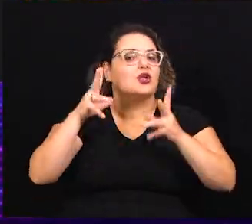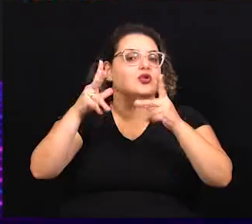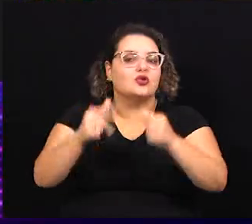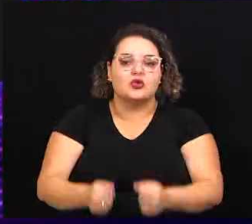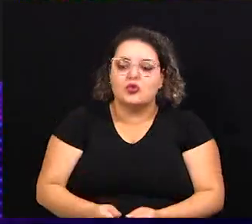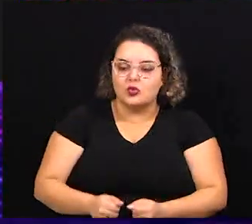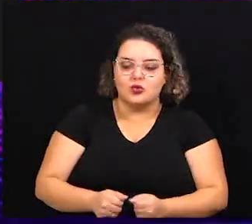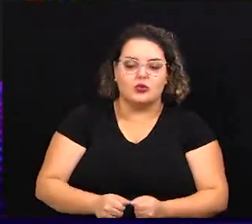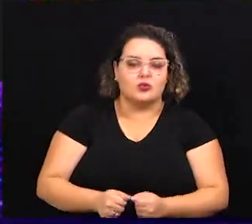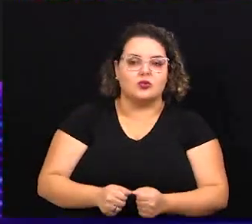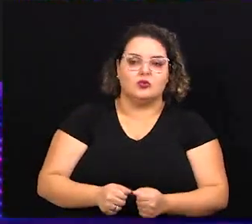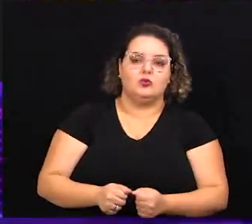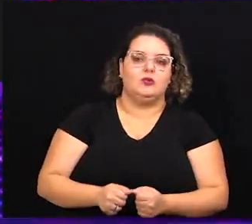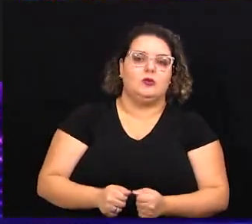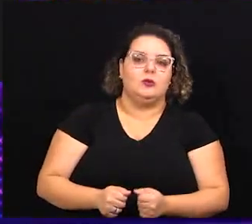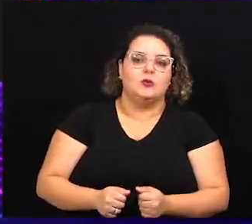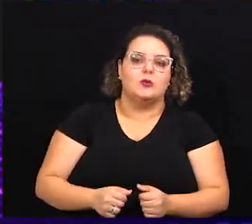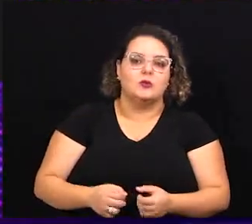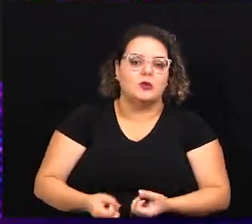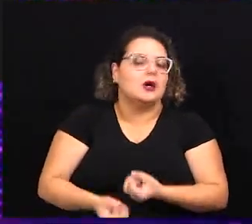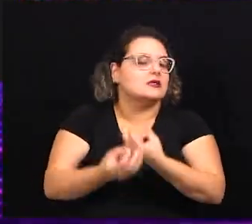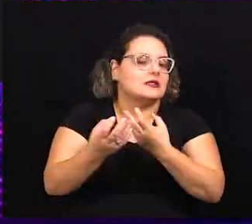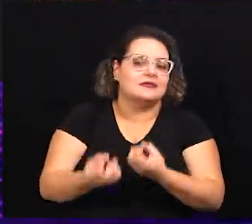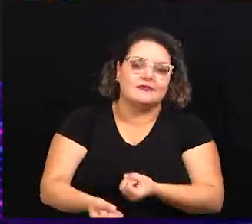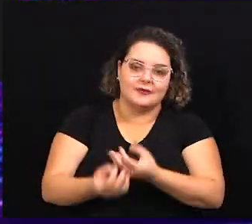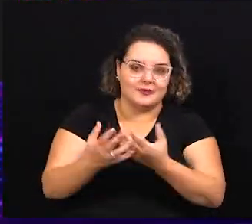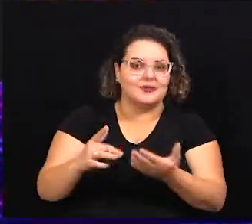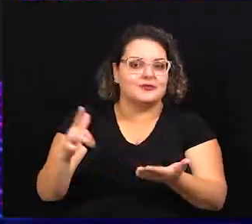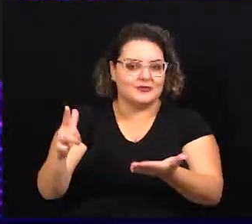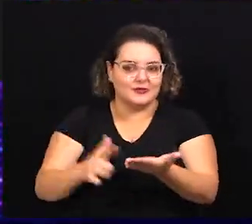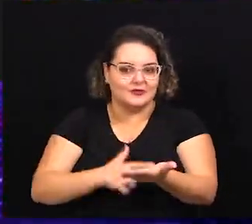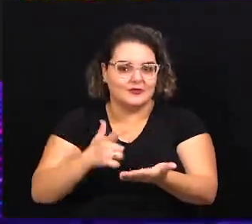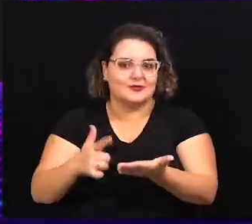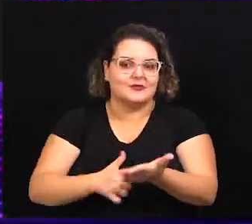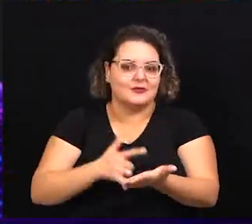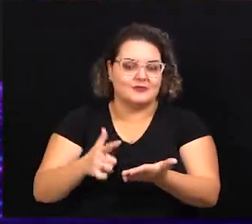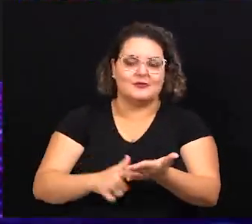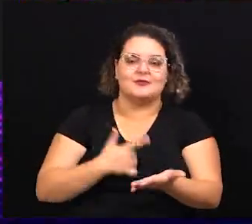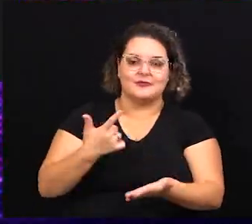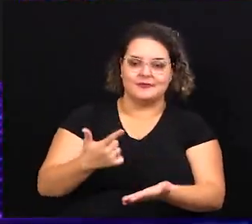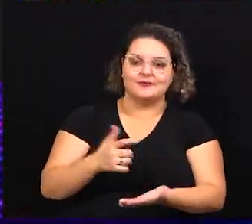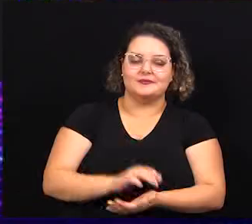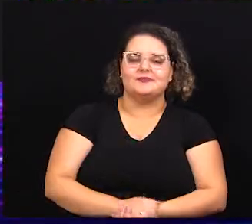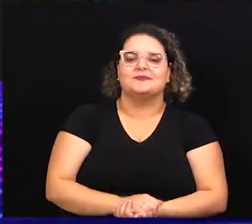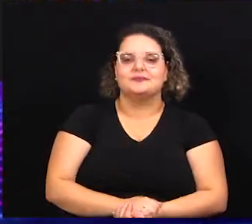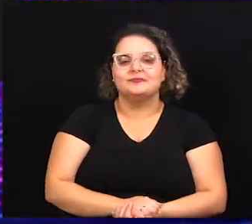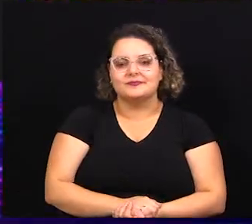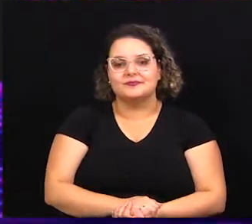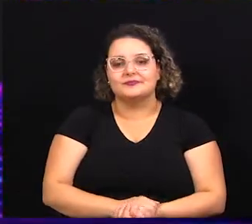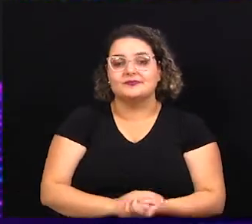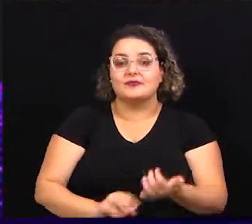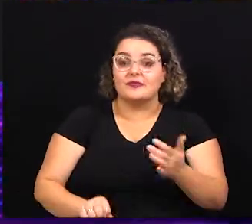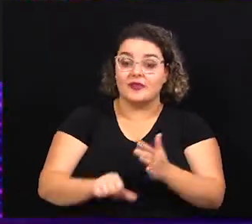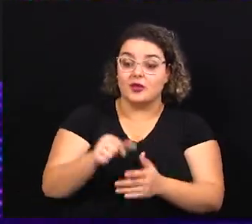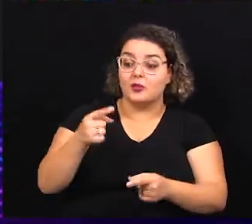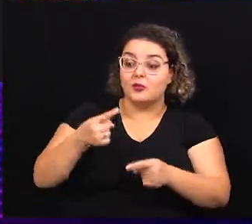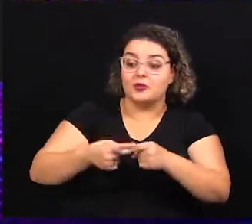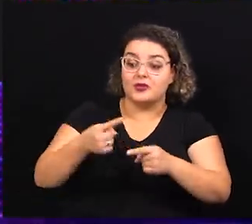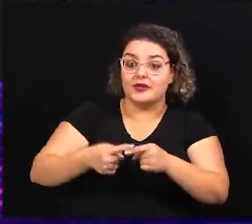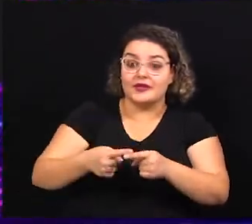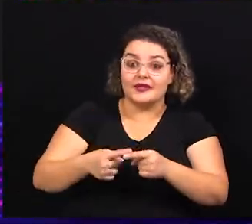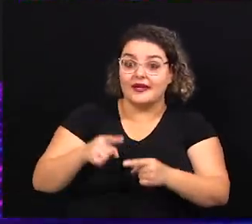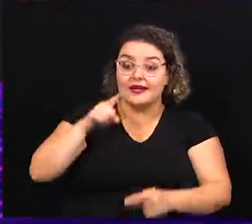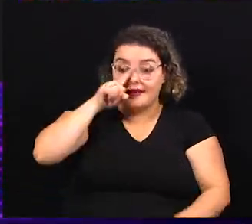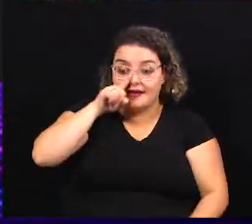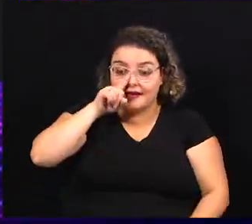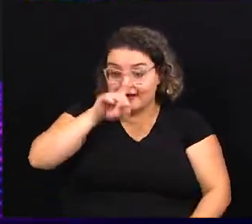que eu te falei, o teaser, né? E vai ter o documentário de forma episódica, né? O primeiro, inclusive, ele se chama Por